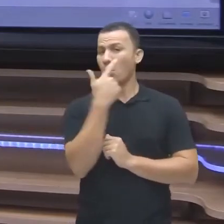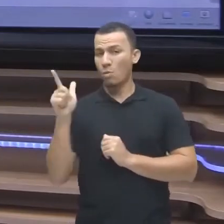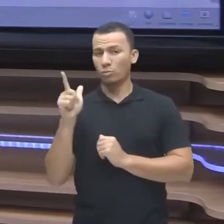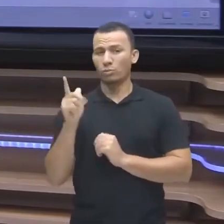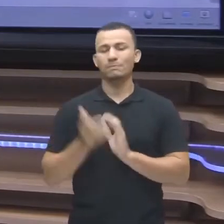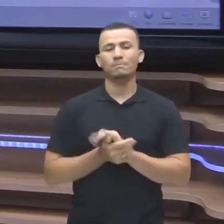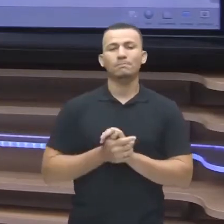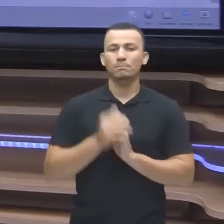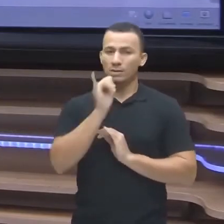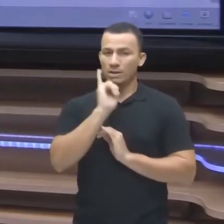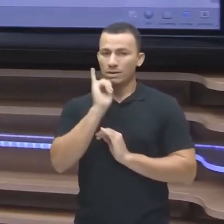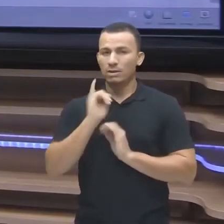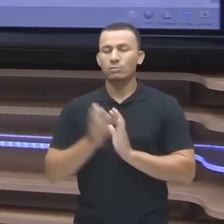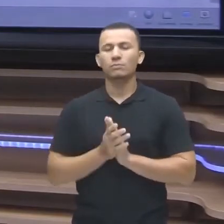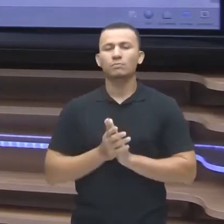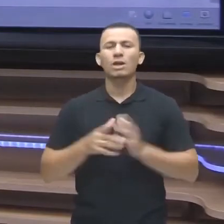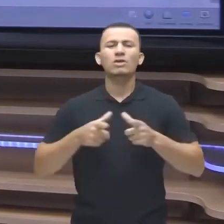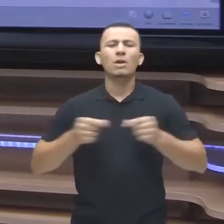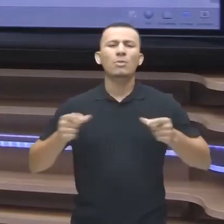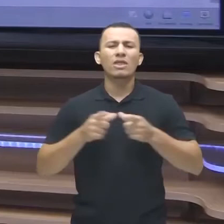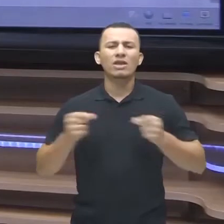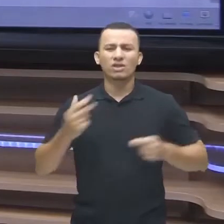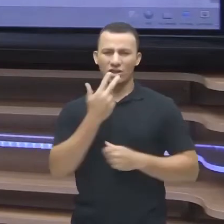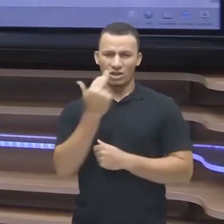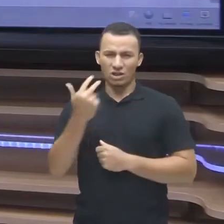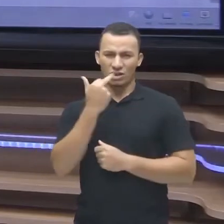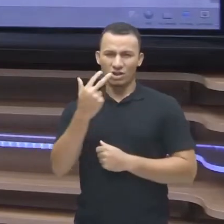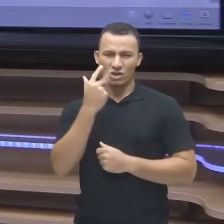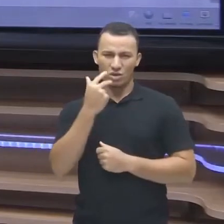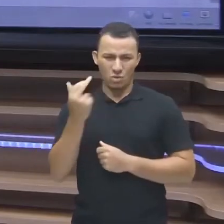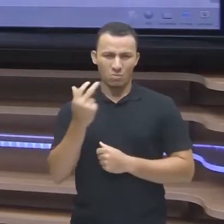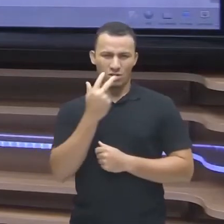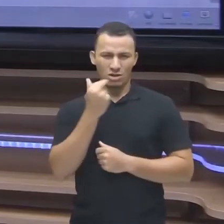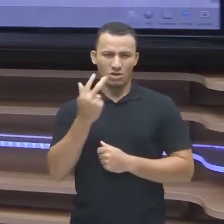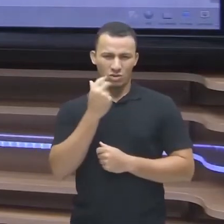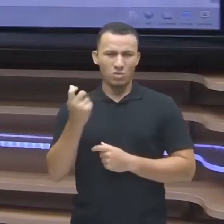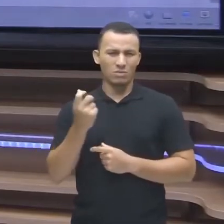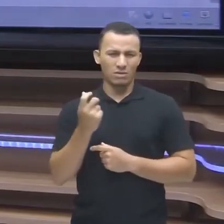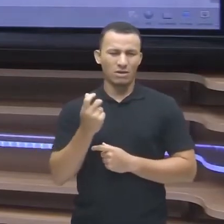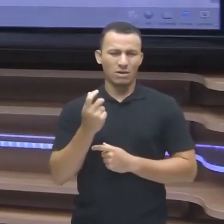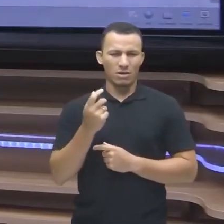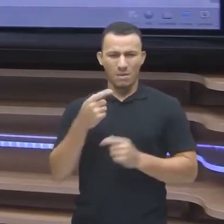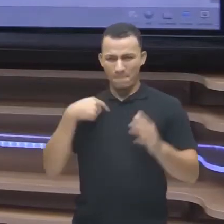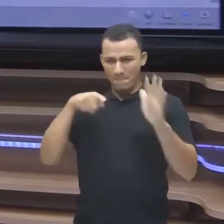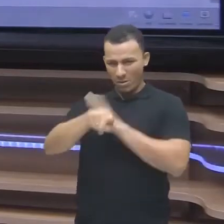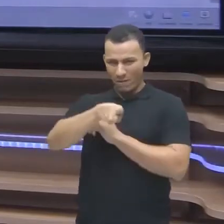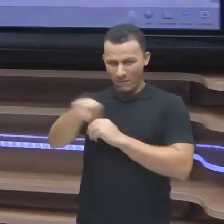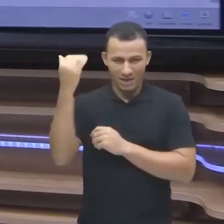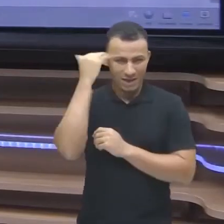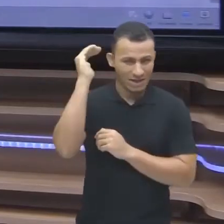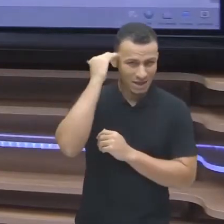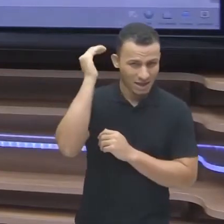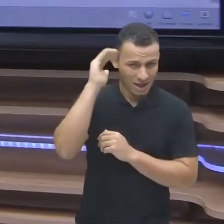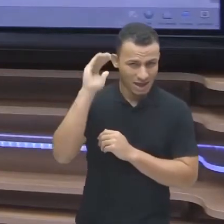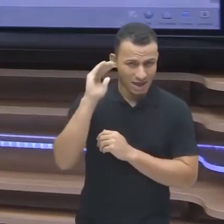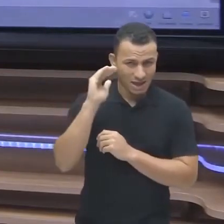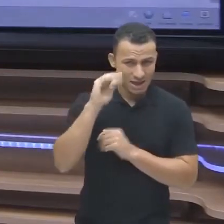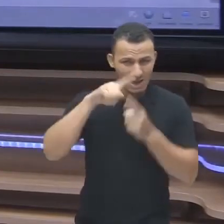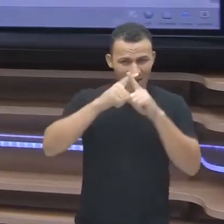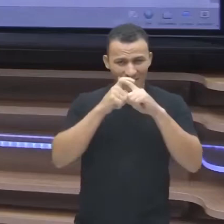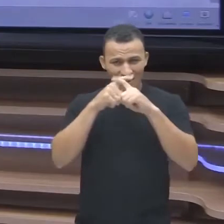falando com vocês em japonês, caso estivesse falando em japonês. Vocês iriam entender?